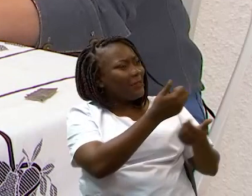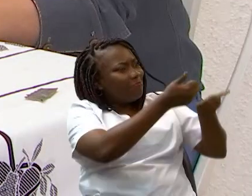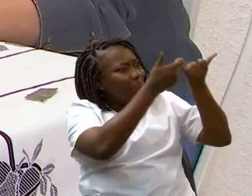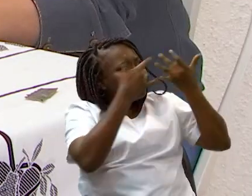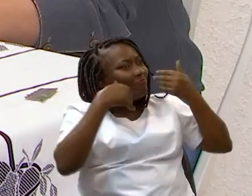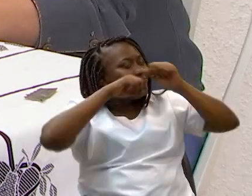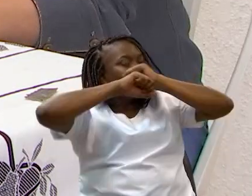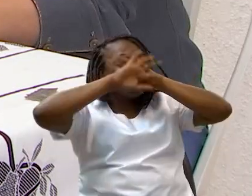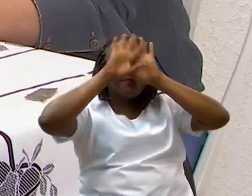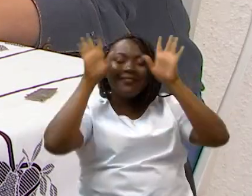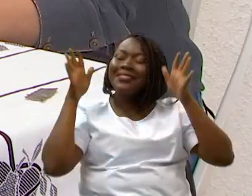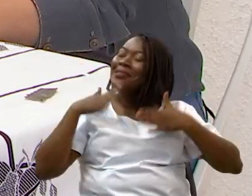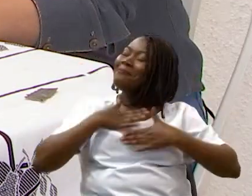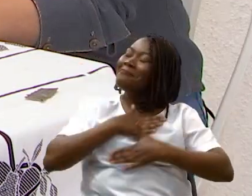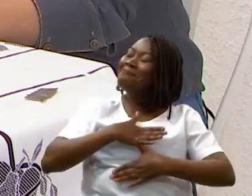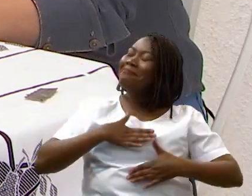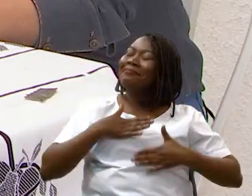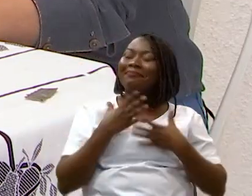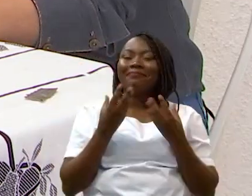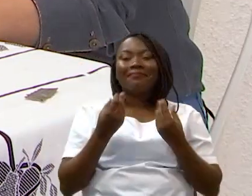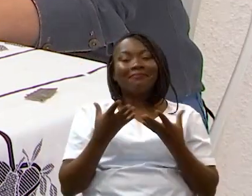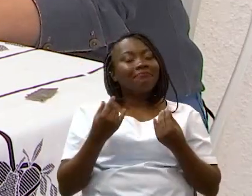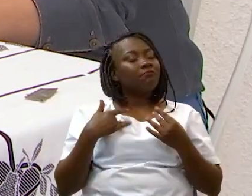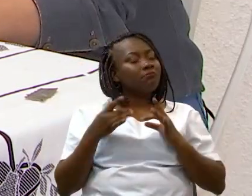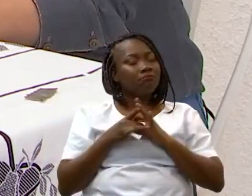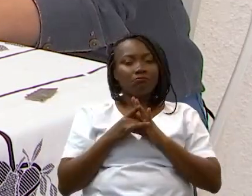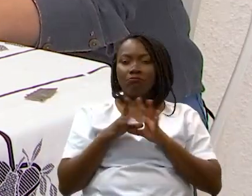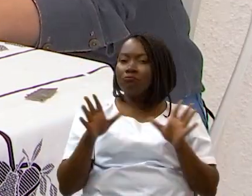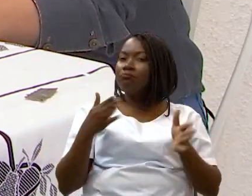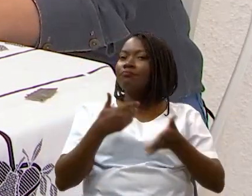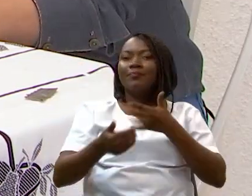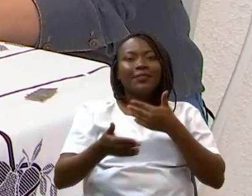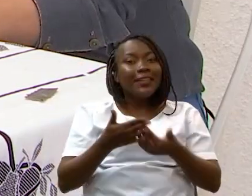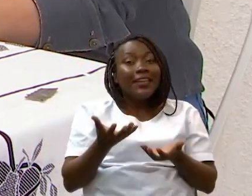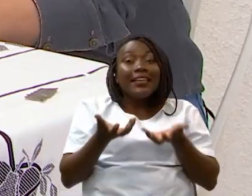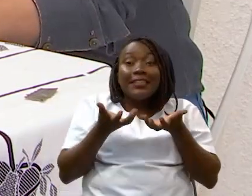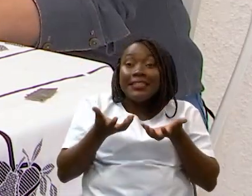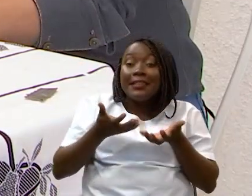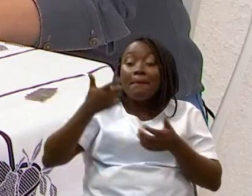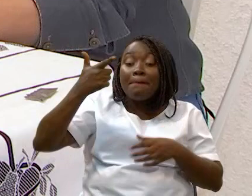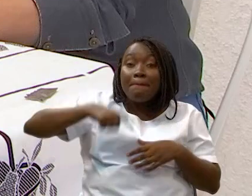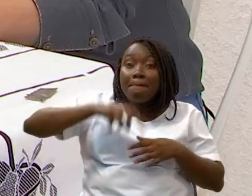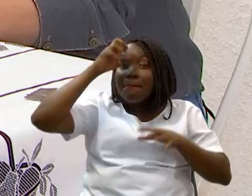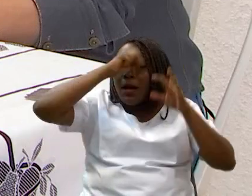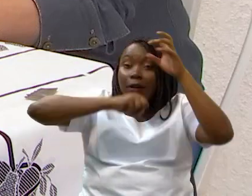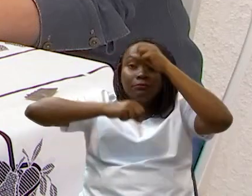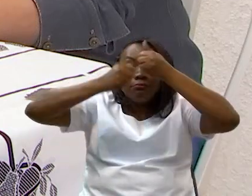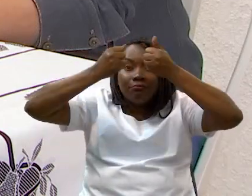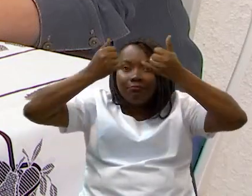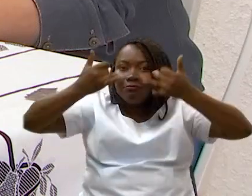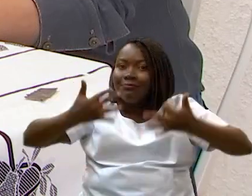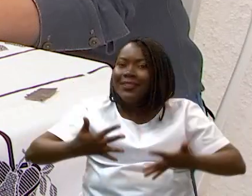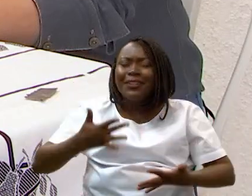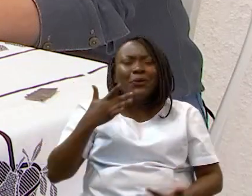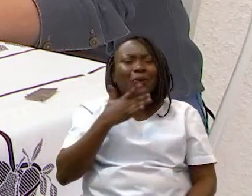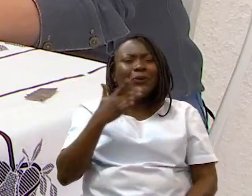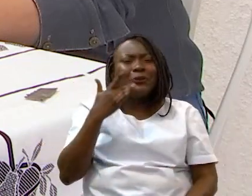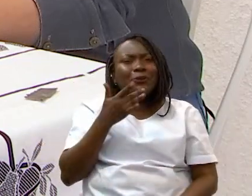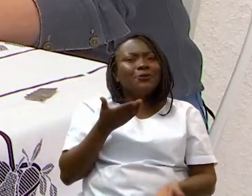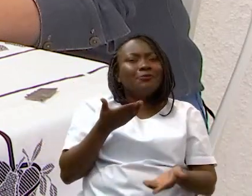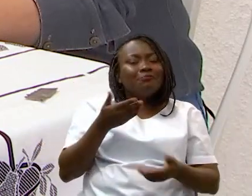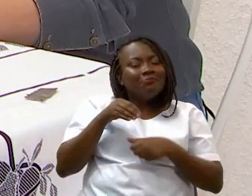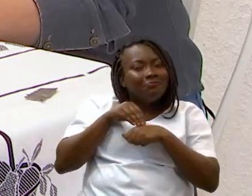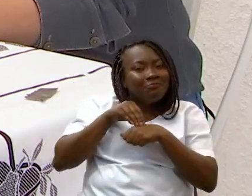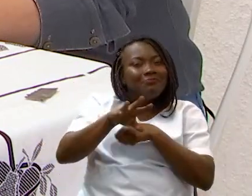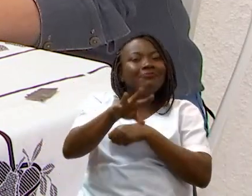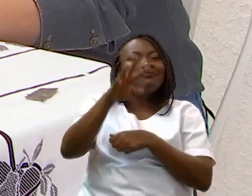obrigada, viu, por tirar nossa dúvida. Foi um prazer enorme, estou à disposição, quem quiser mais esclarecimentos, sempre é gostoso a